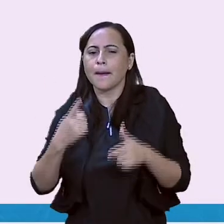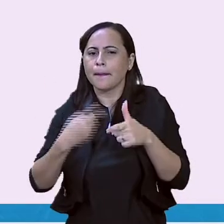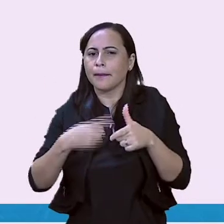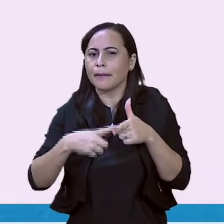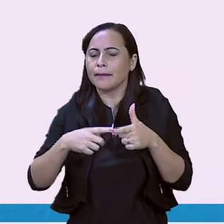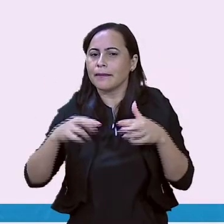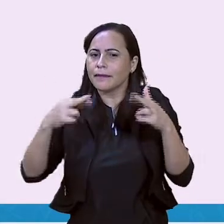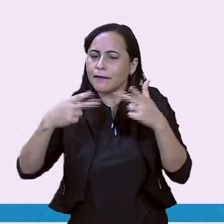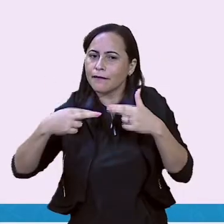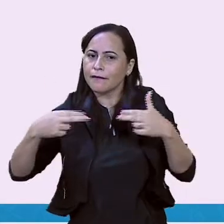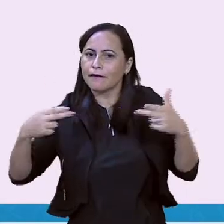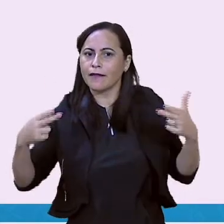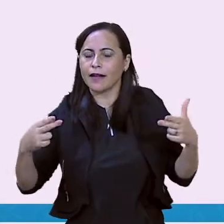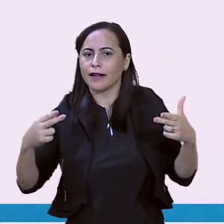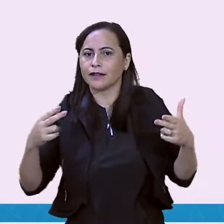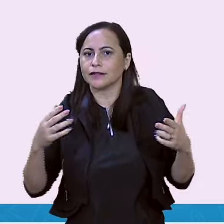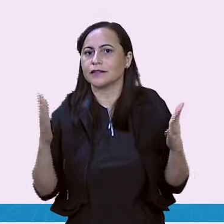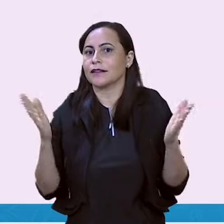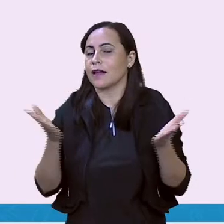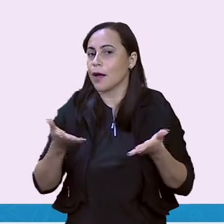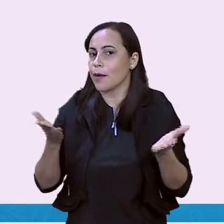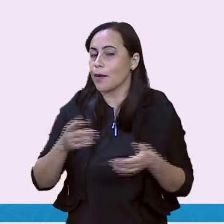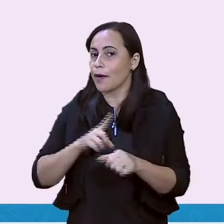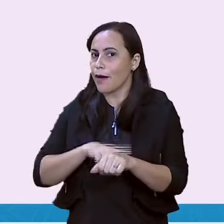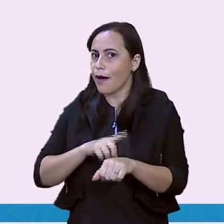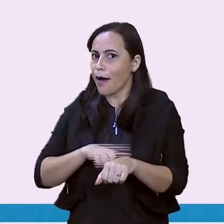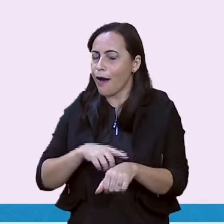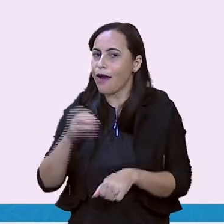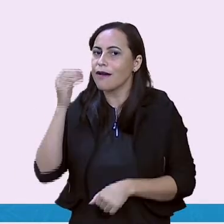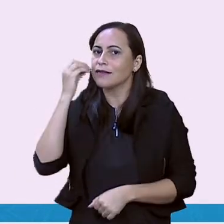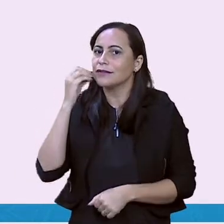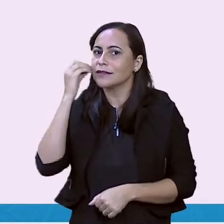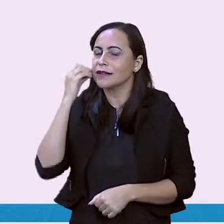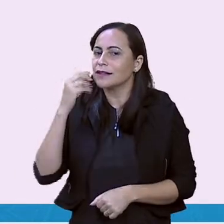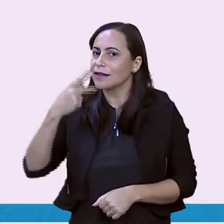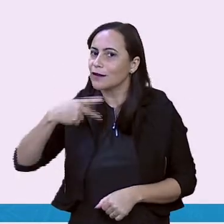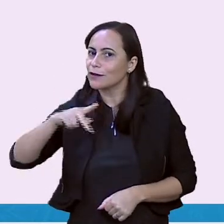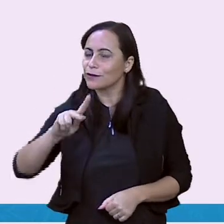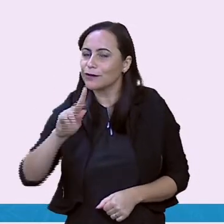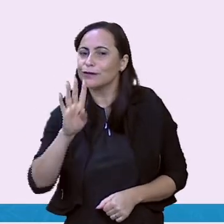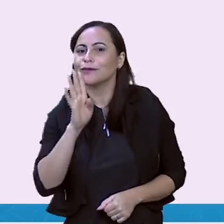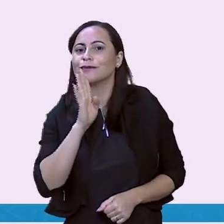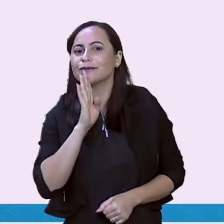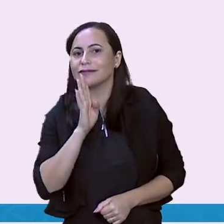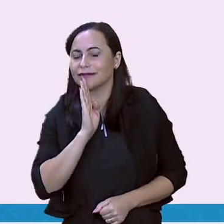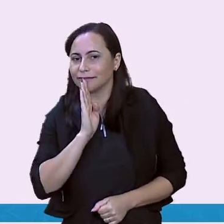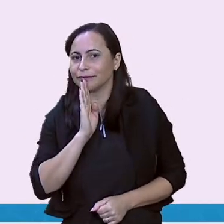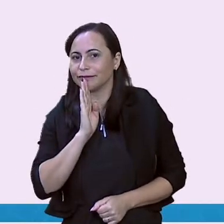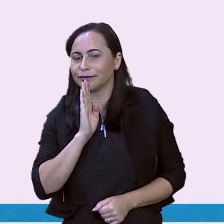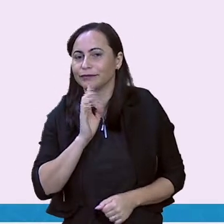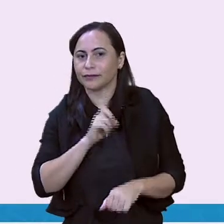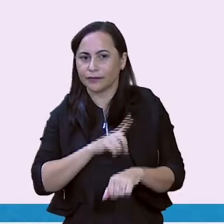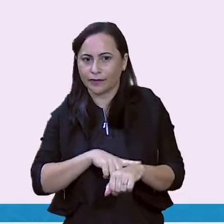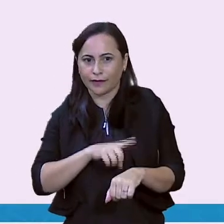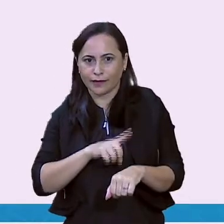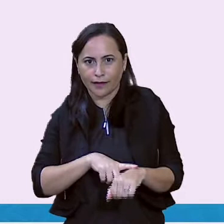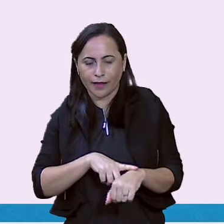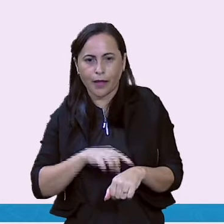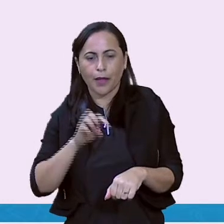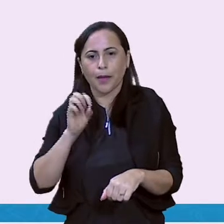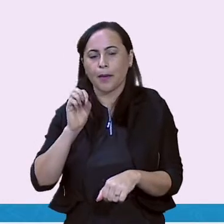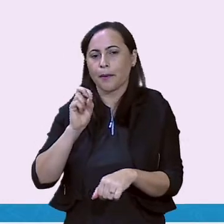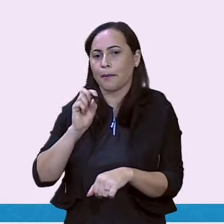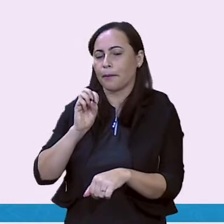seus conhecimentos a respeito das unidades de medida. Tempo, que nós aprendemos horas e minutos, e também o